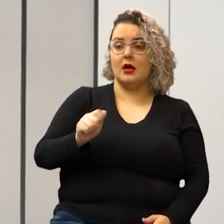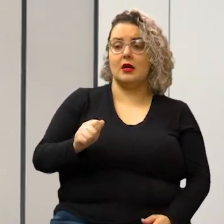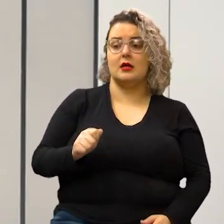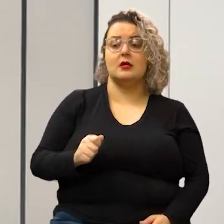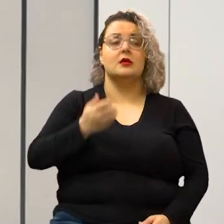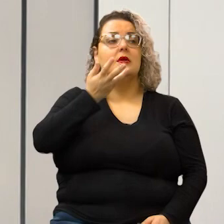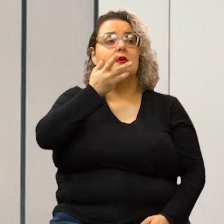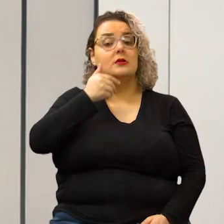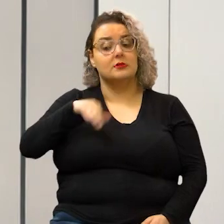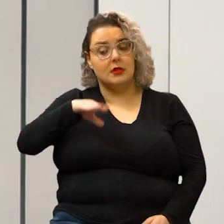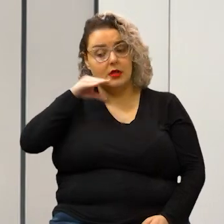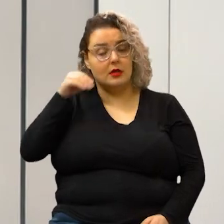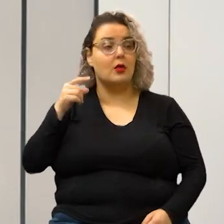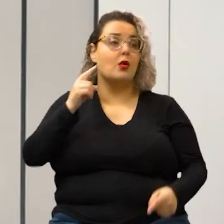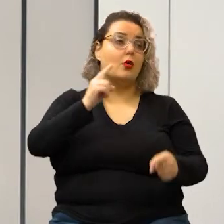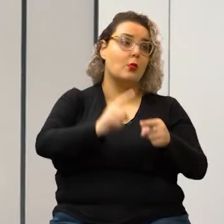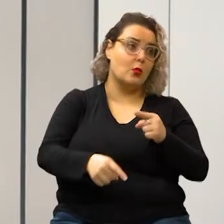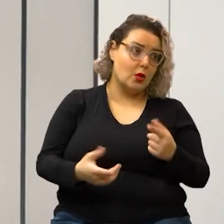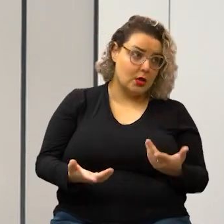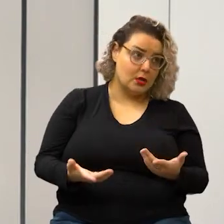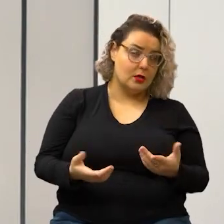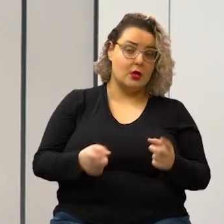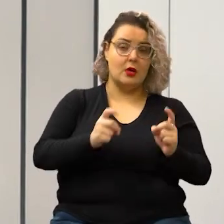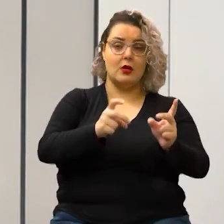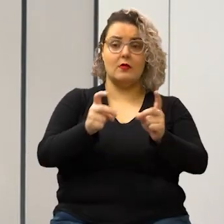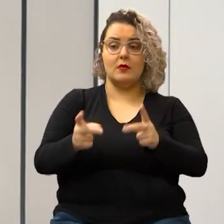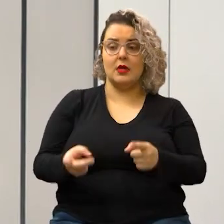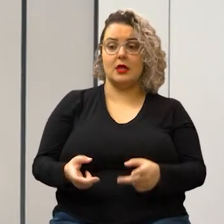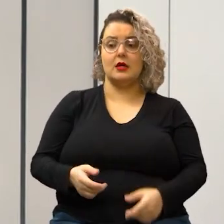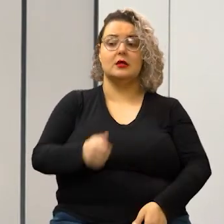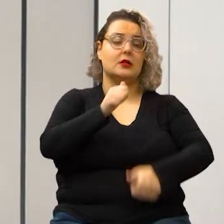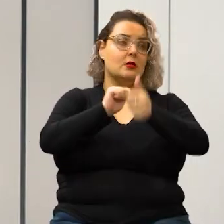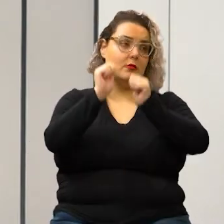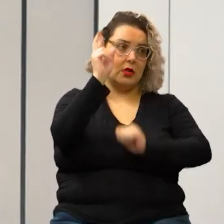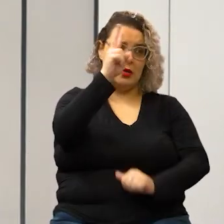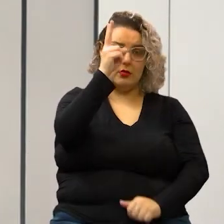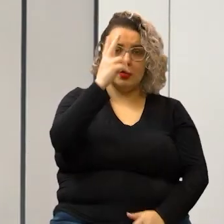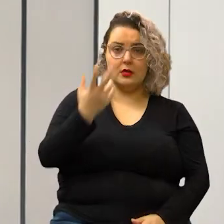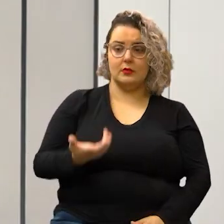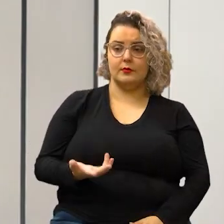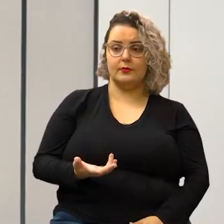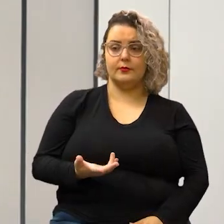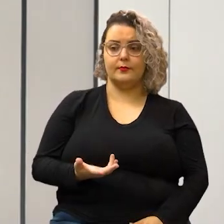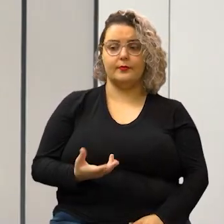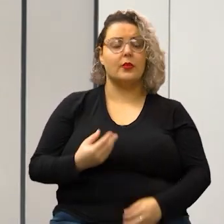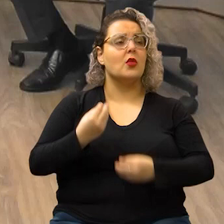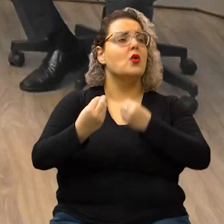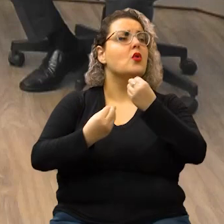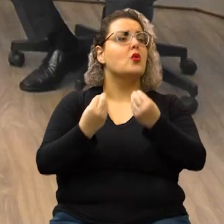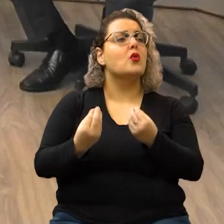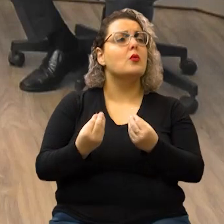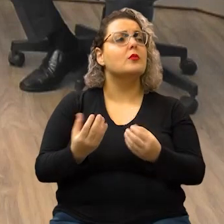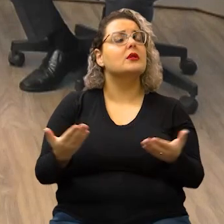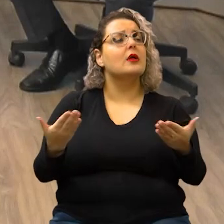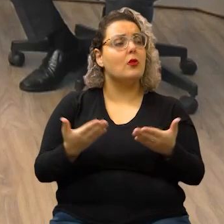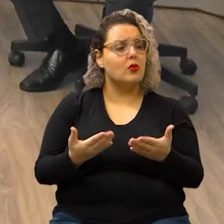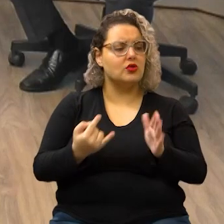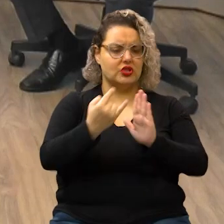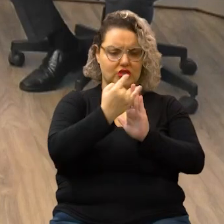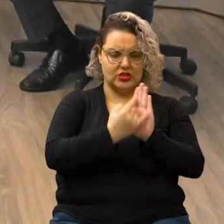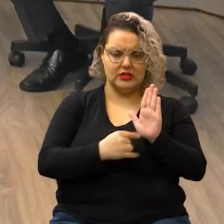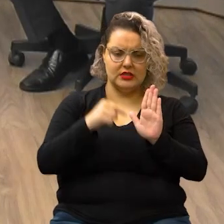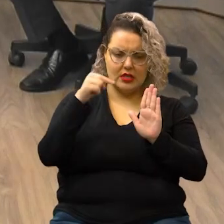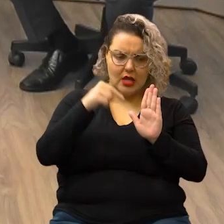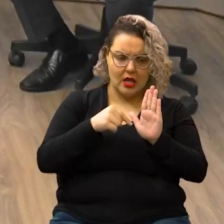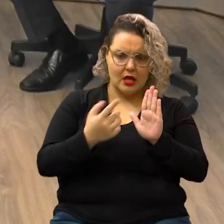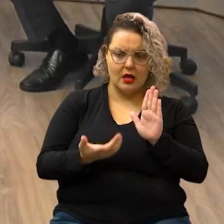Infância e Juventude proibindo-se a venda e fornecimento de bebidas alcoólicas. E como que está isso hoje? Esse documento ele é